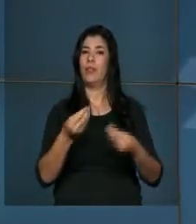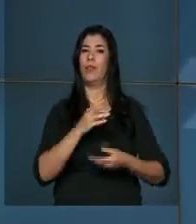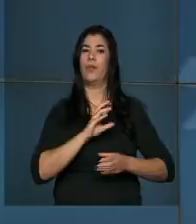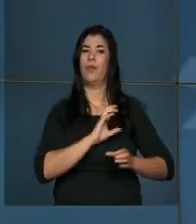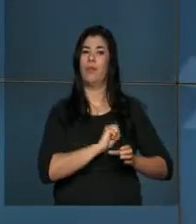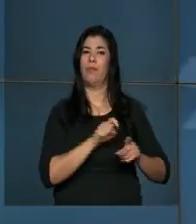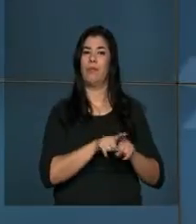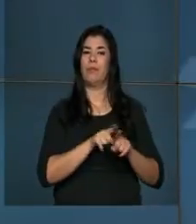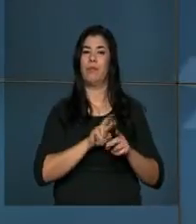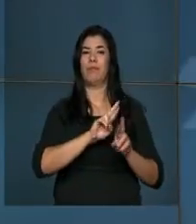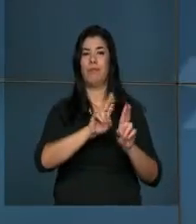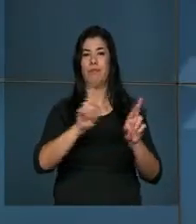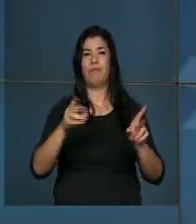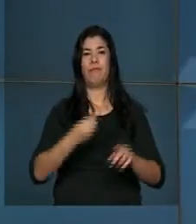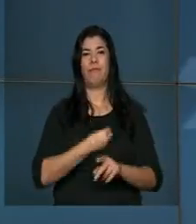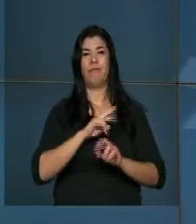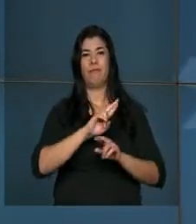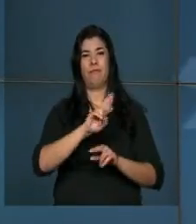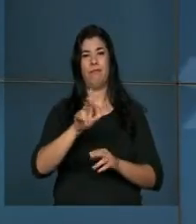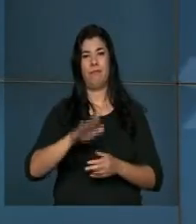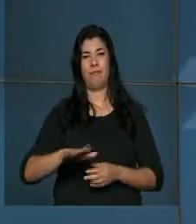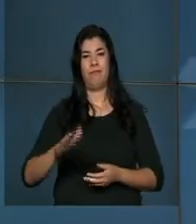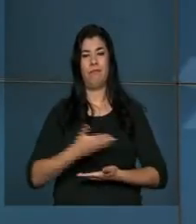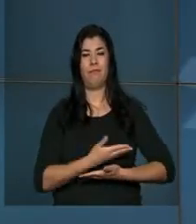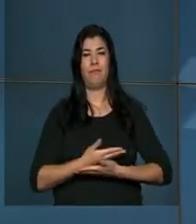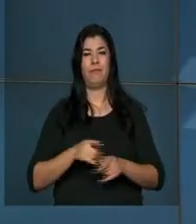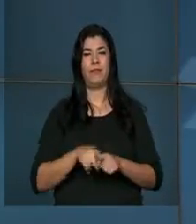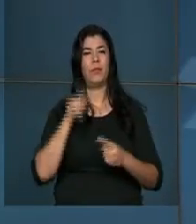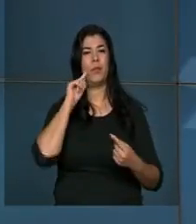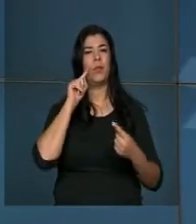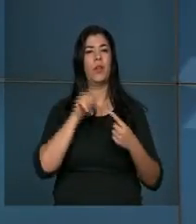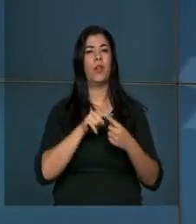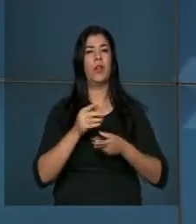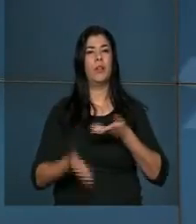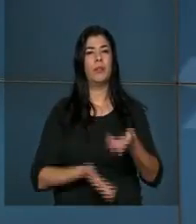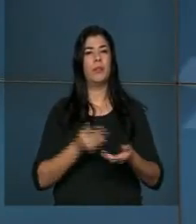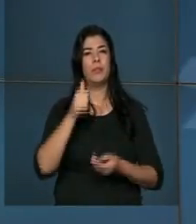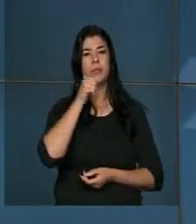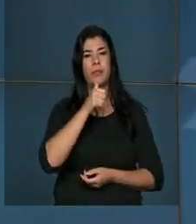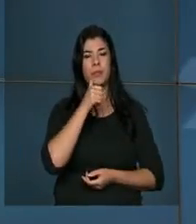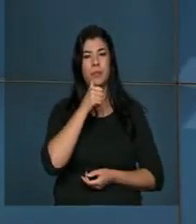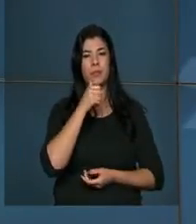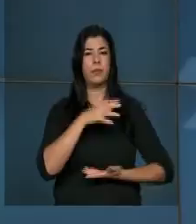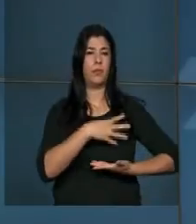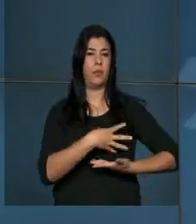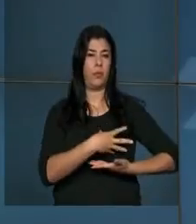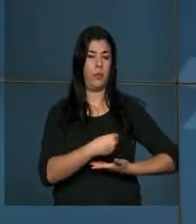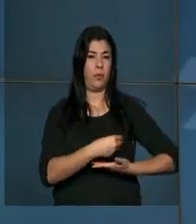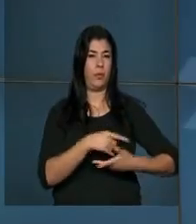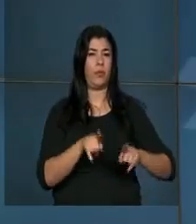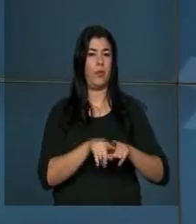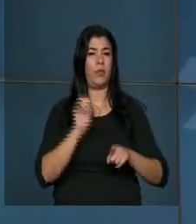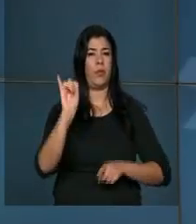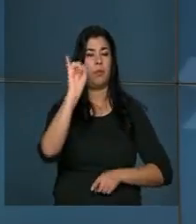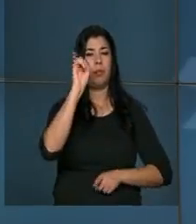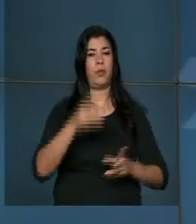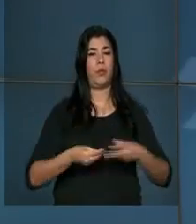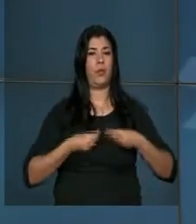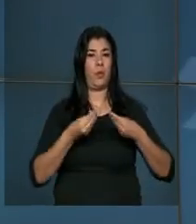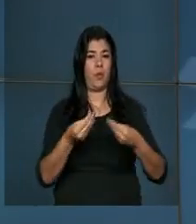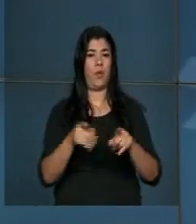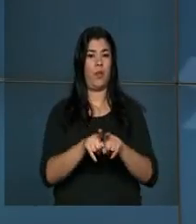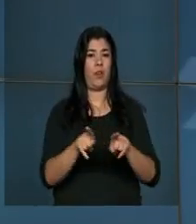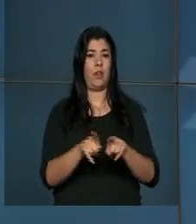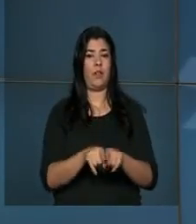e Faça a Diferença na Vida de Muitas Crianças. O objetivo é mobilizar mulheres que amamentam para a importância da